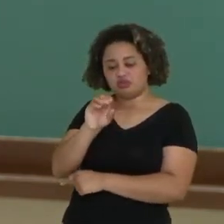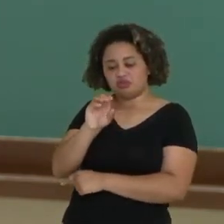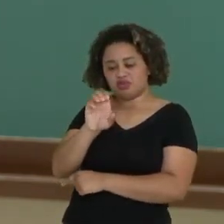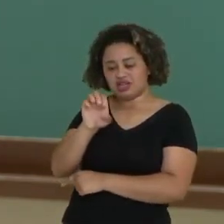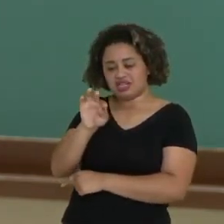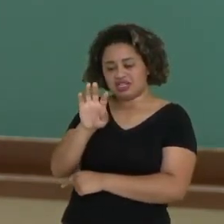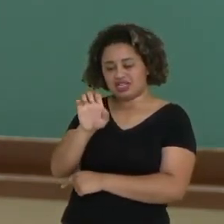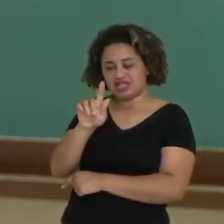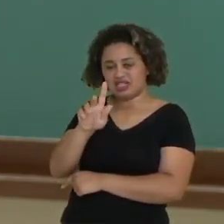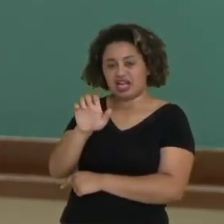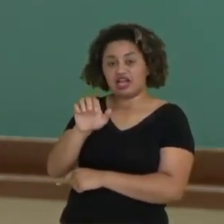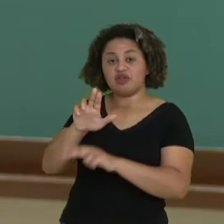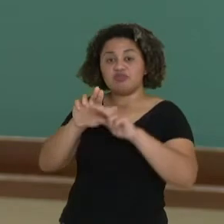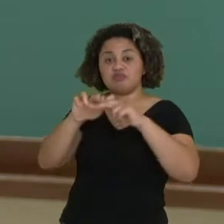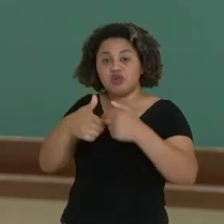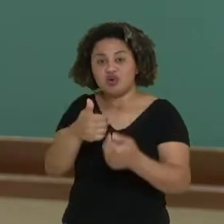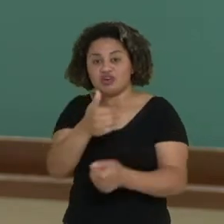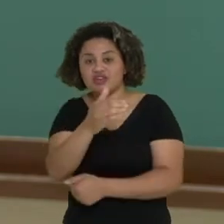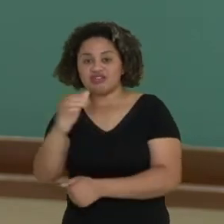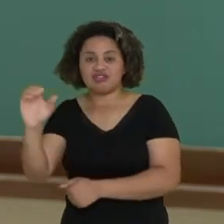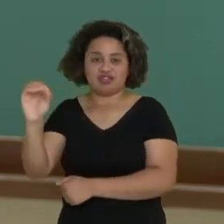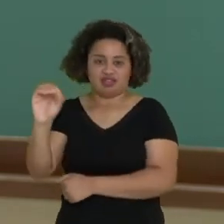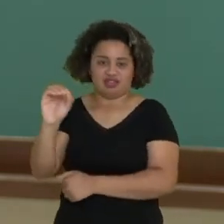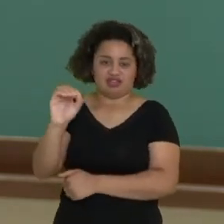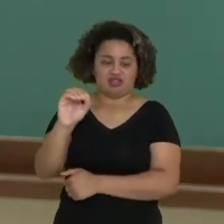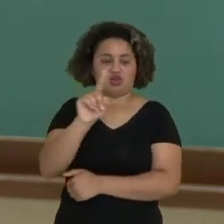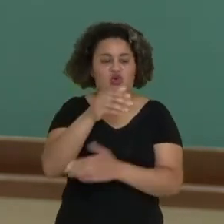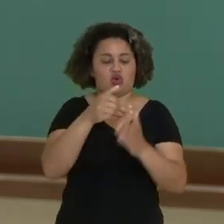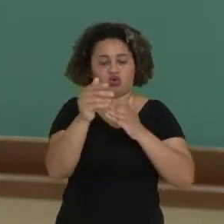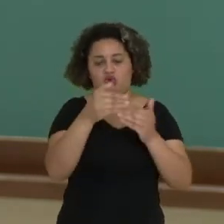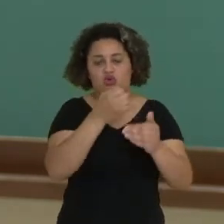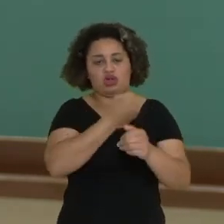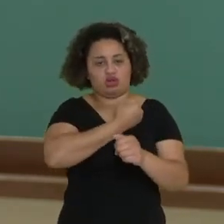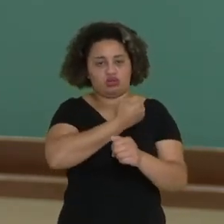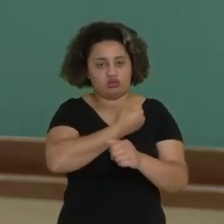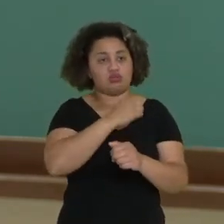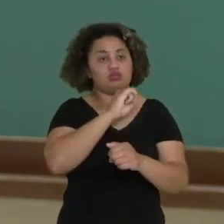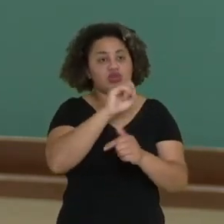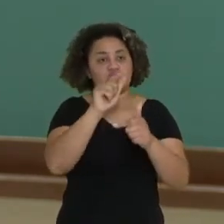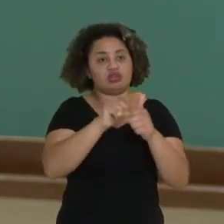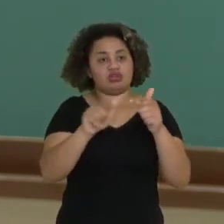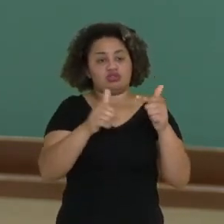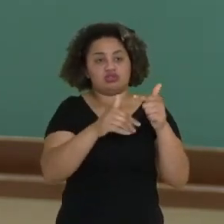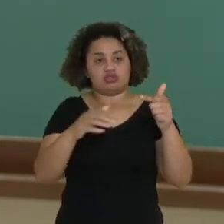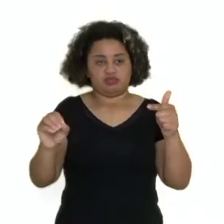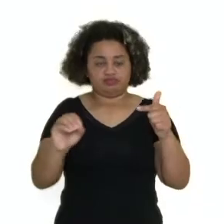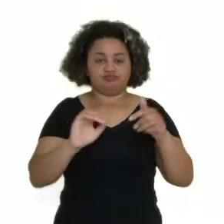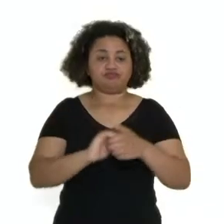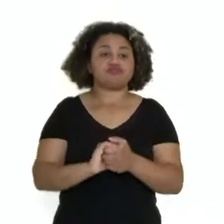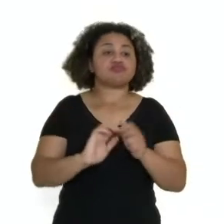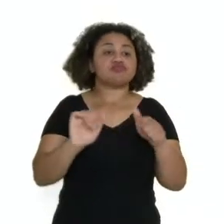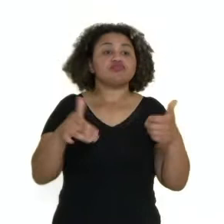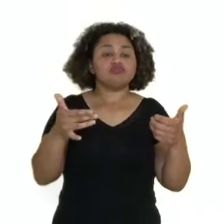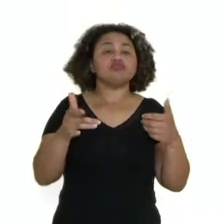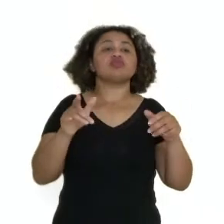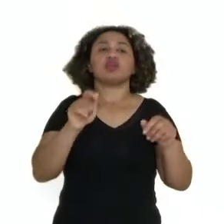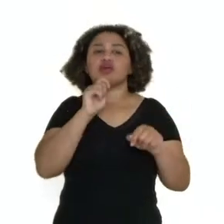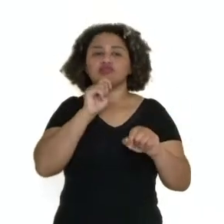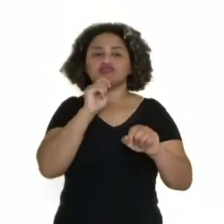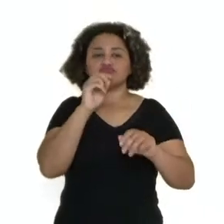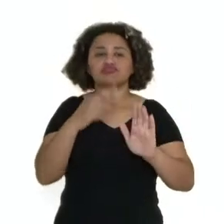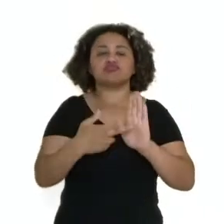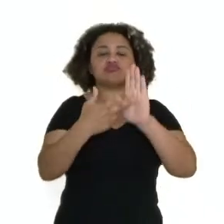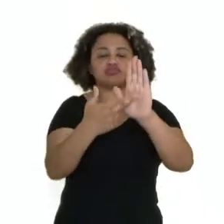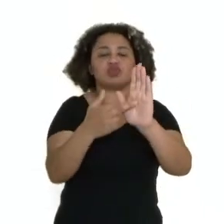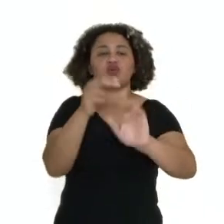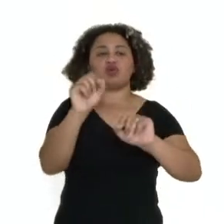Porcentagem é um número qualquer dividido por 100, ok? Então, vamos lá. Falando ainda de